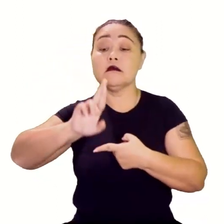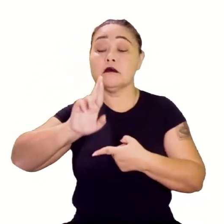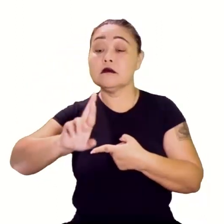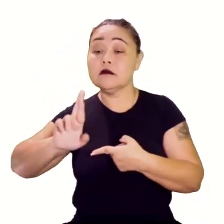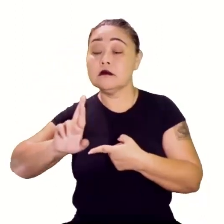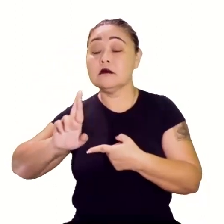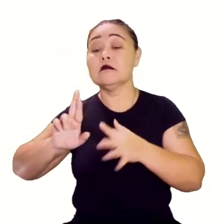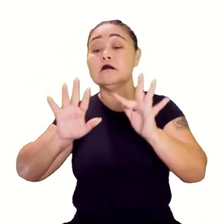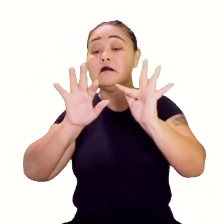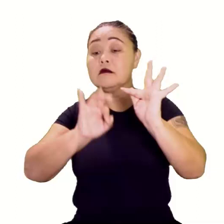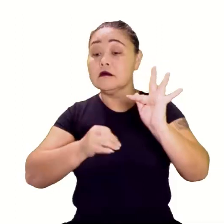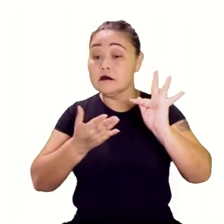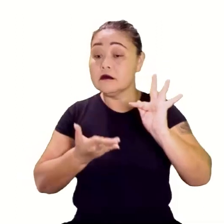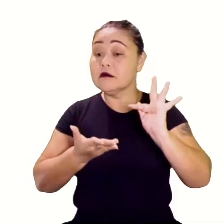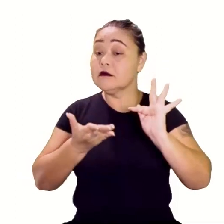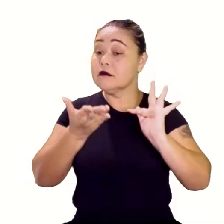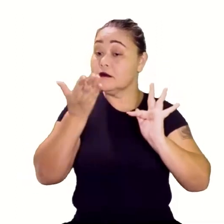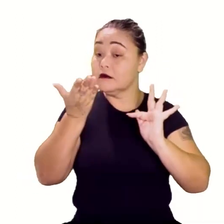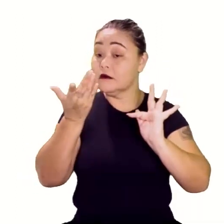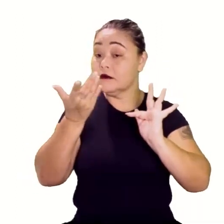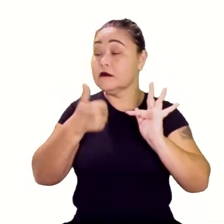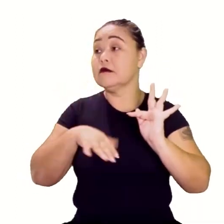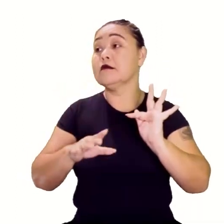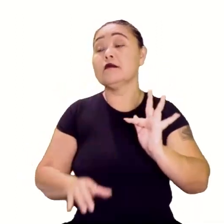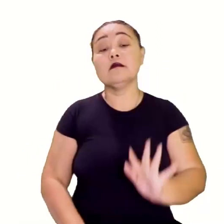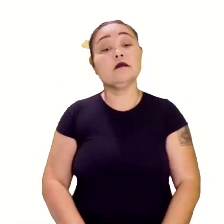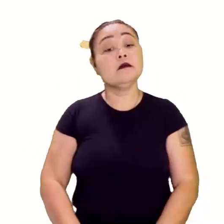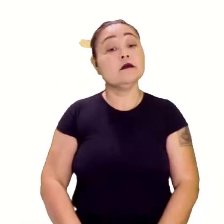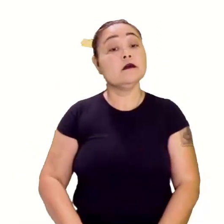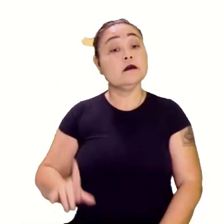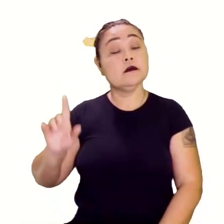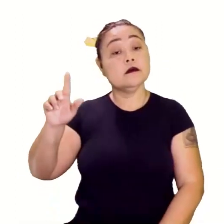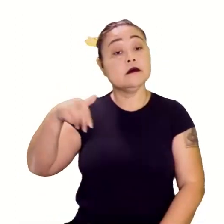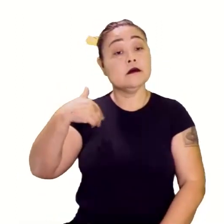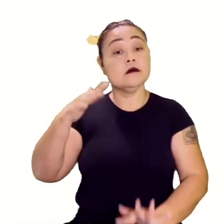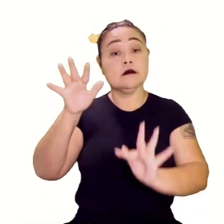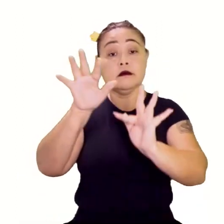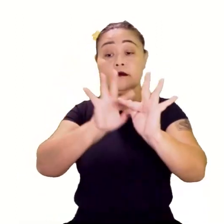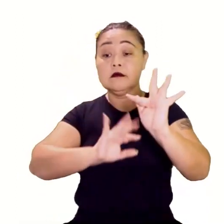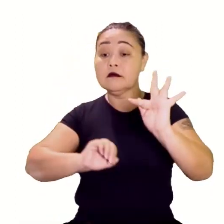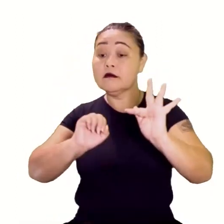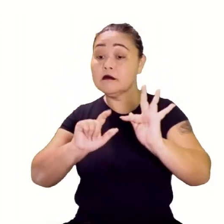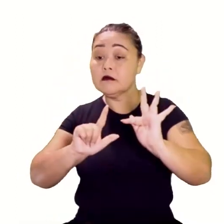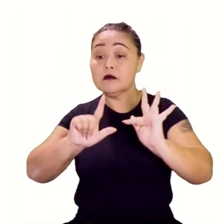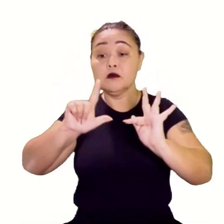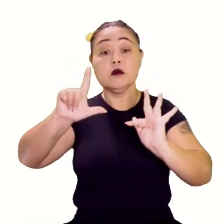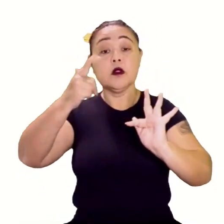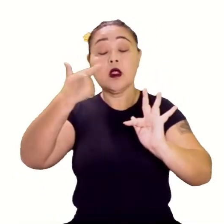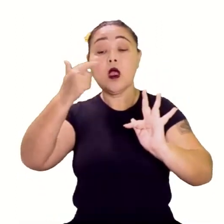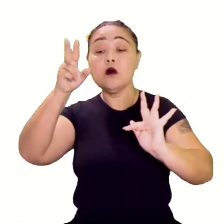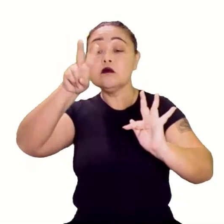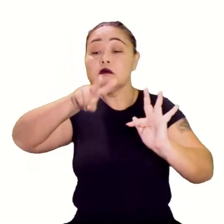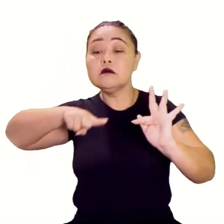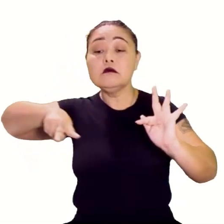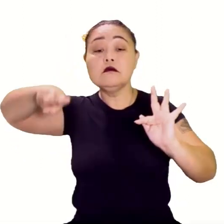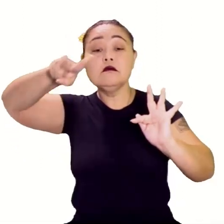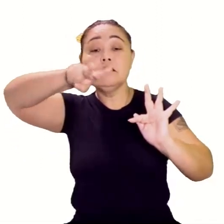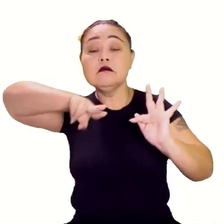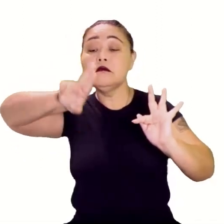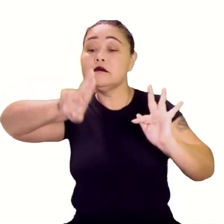resolução das funções. Tá bom? Perfeito. E dentro da função logarítmica, a gente já começa a visualizar